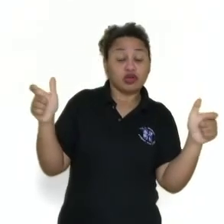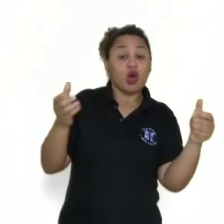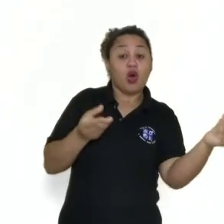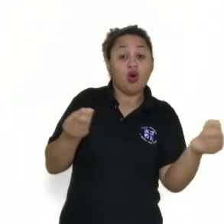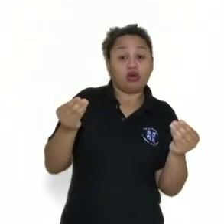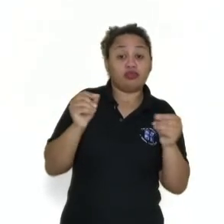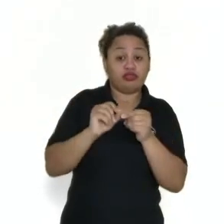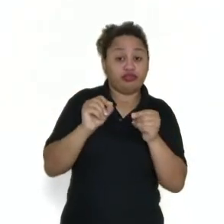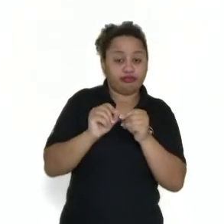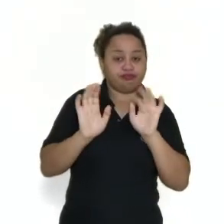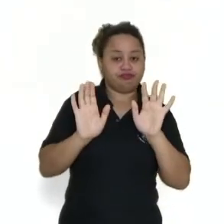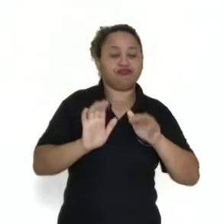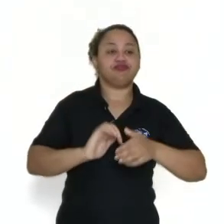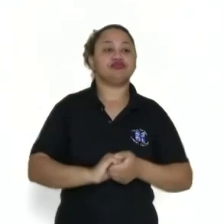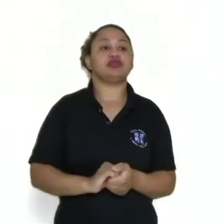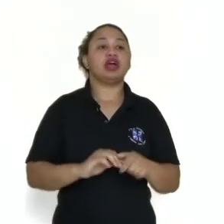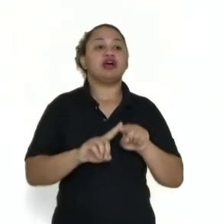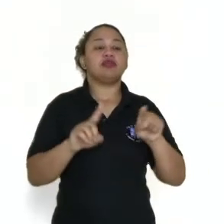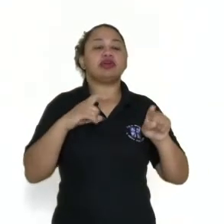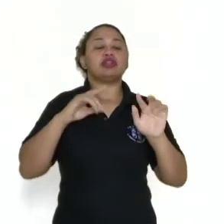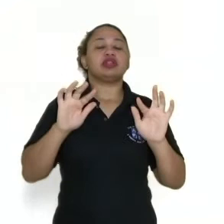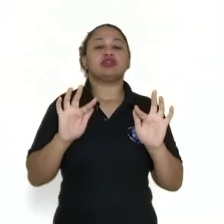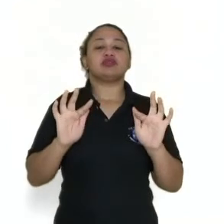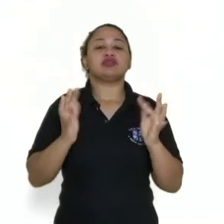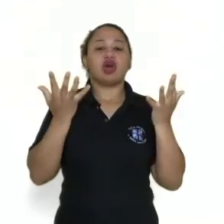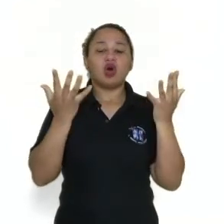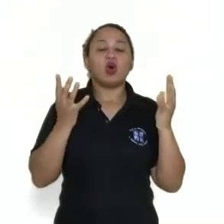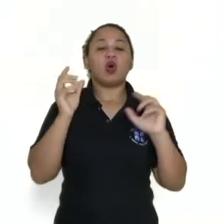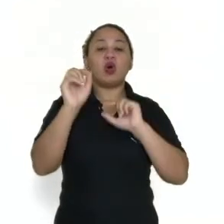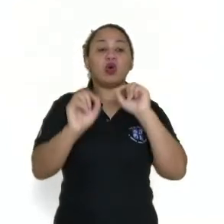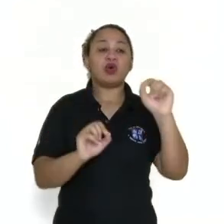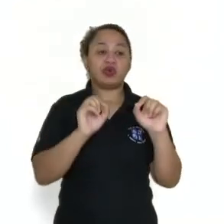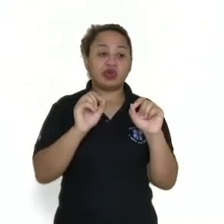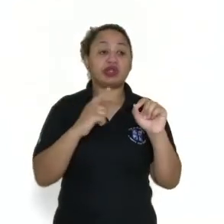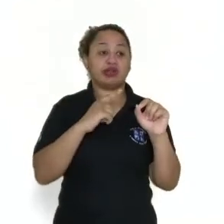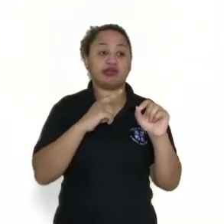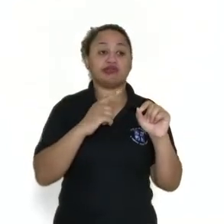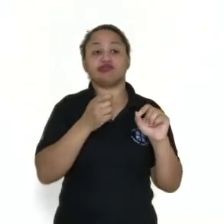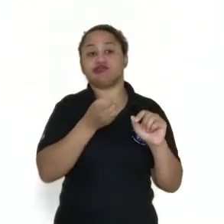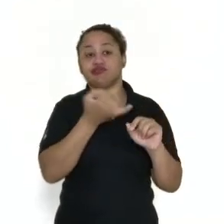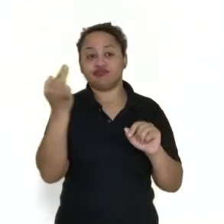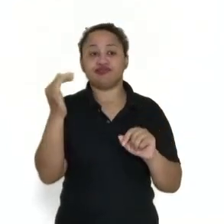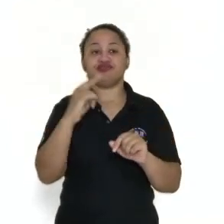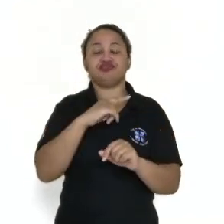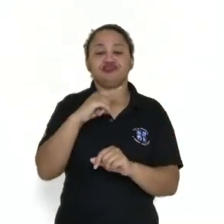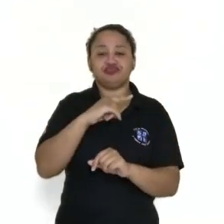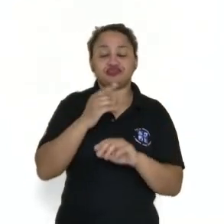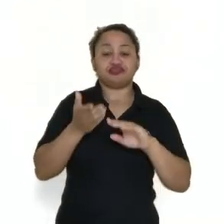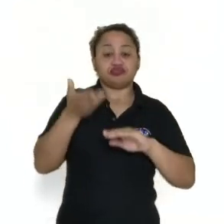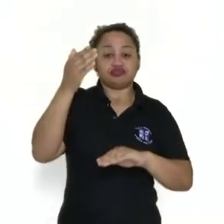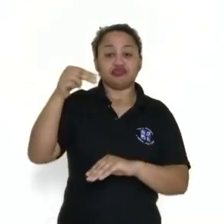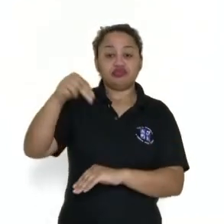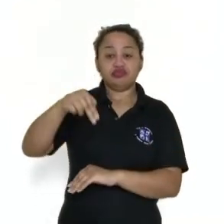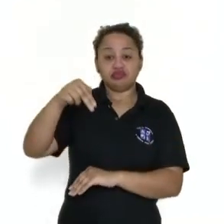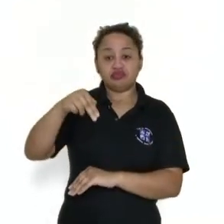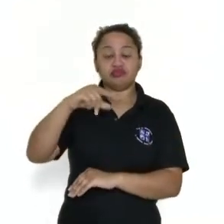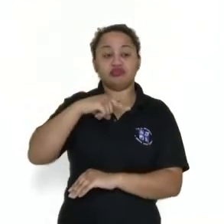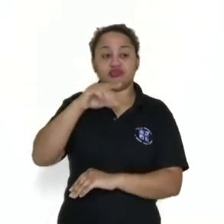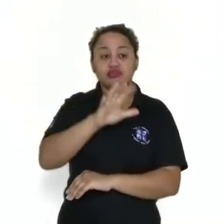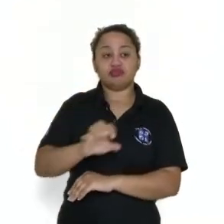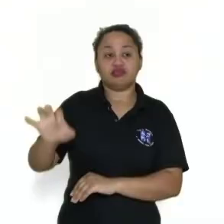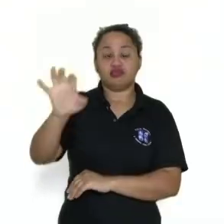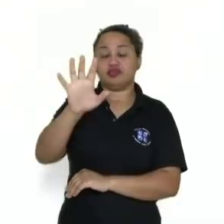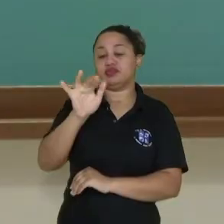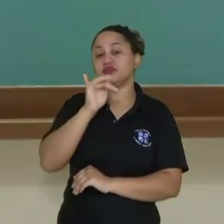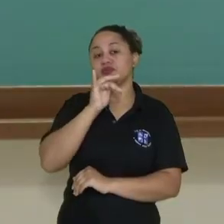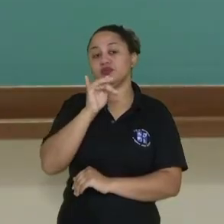Gente, mas existe um fenômeno aqui, né, em que os altos índices dos compostos que contêm nitrogênio na atmosfera, como por